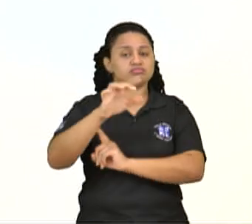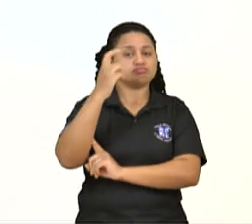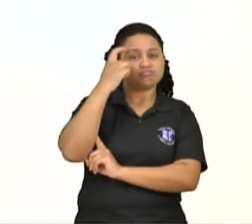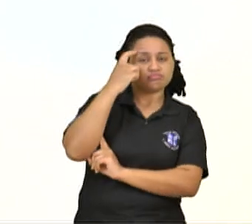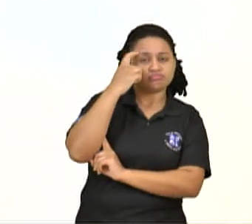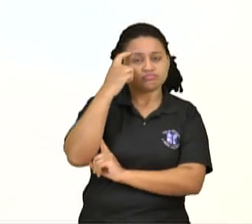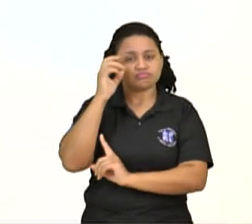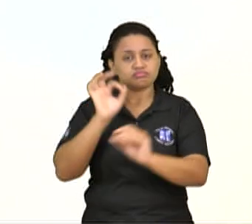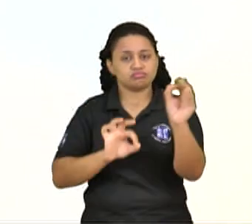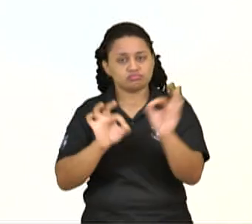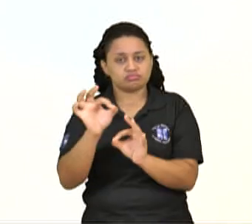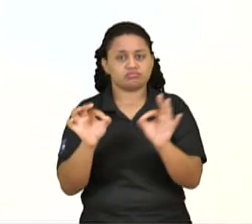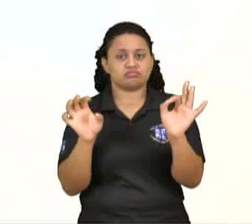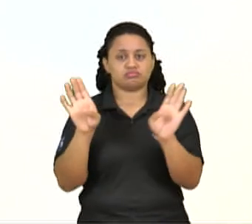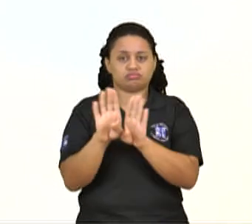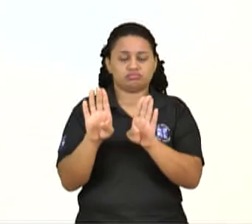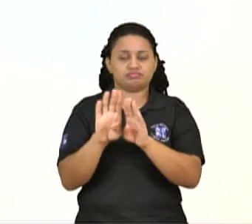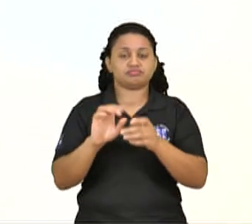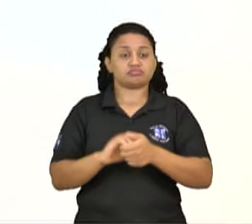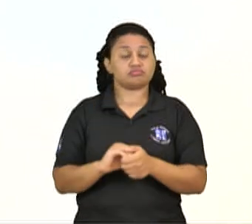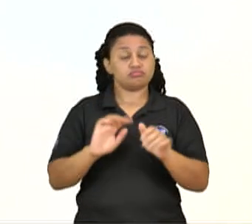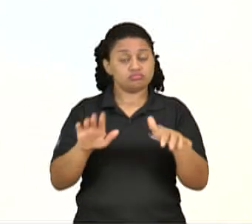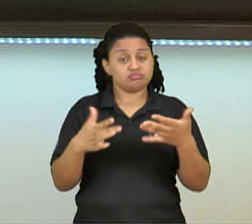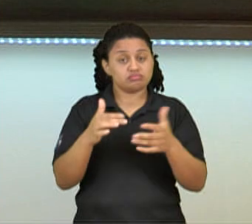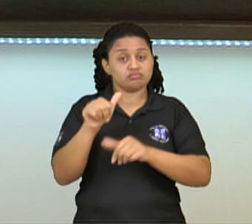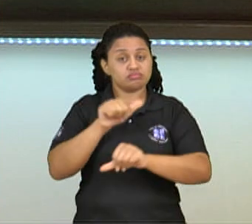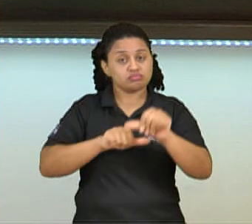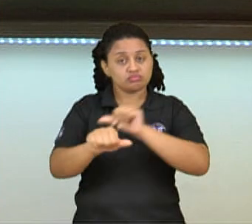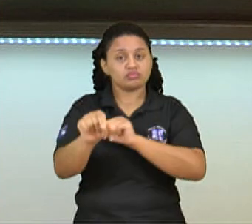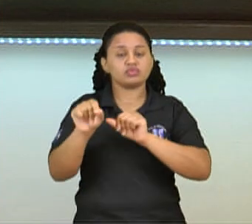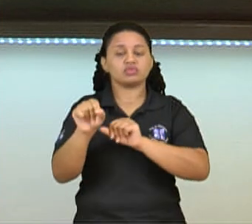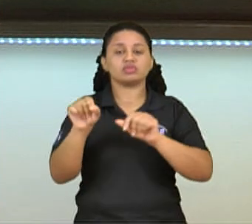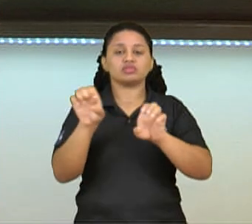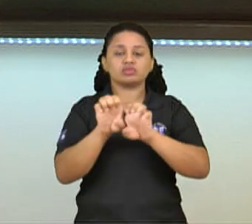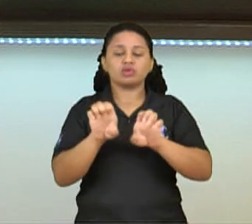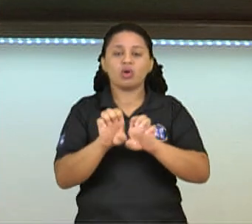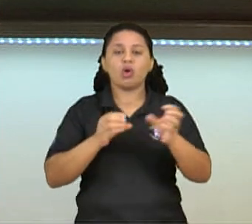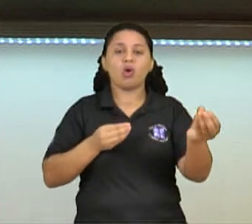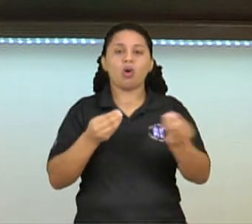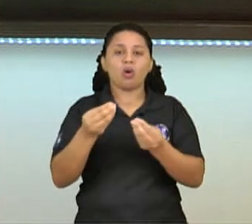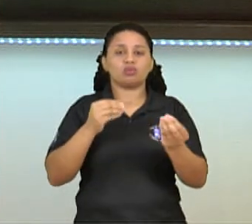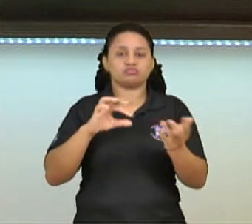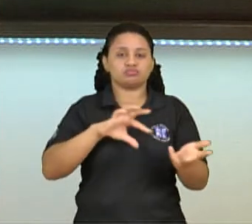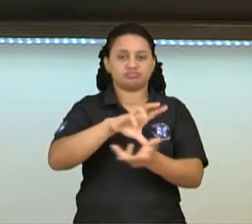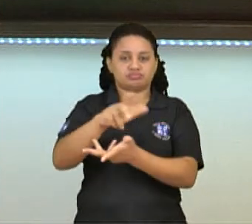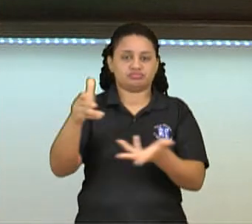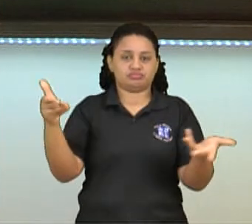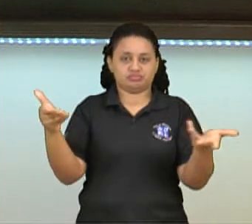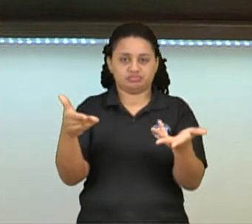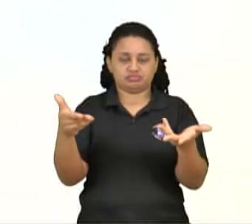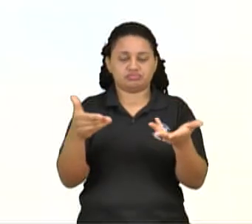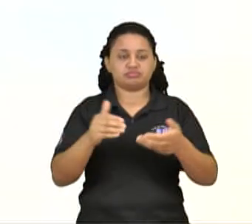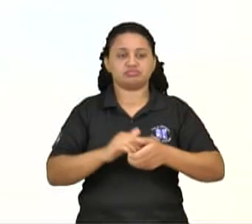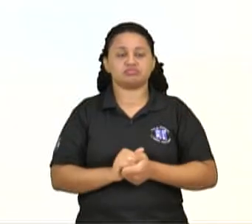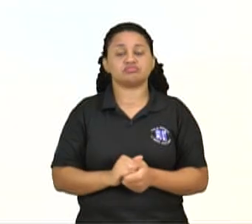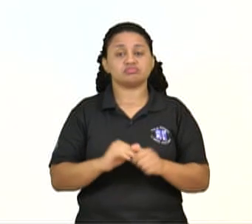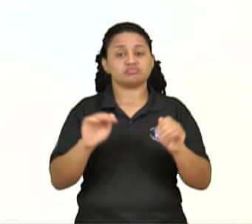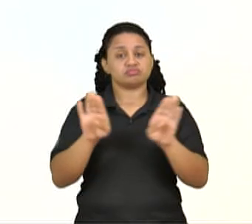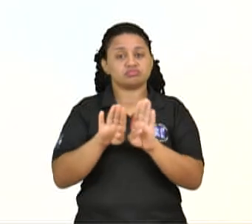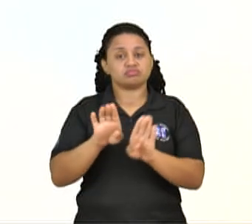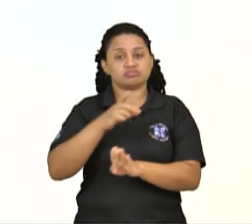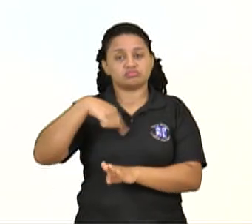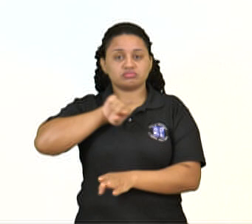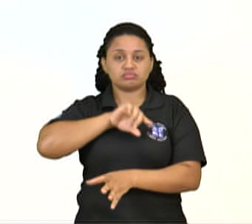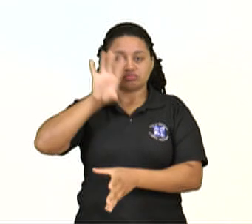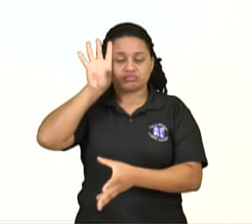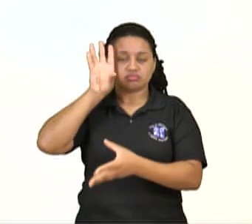organizar. Inclusive, ela modifica as estruturas de como é o nosso mundo atual. Também vamos compreender como